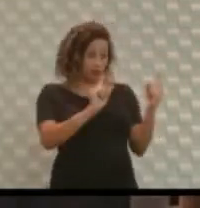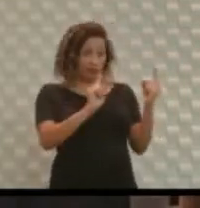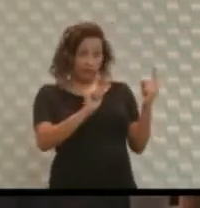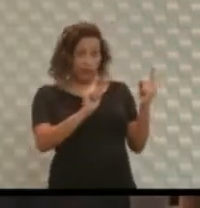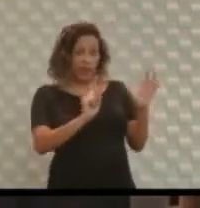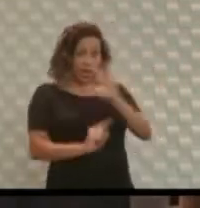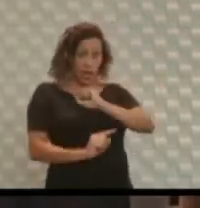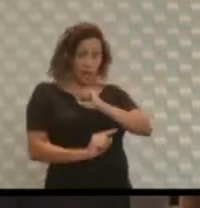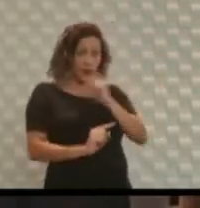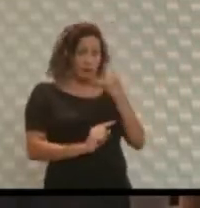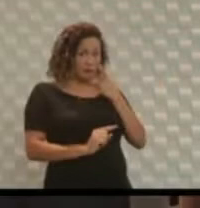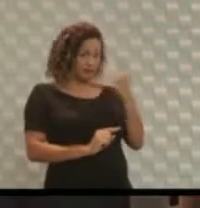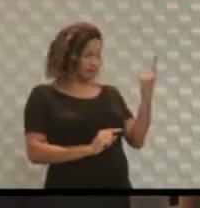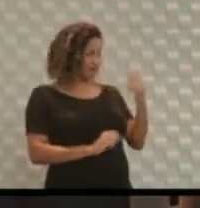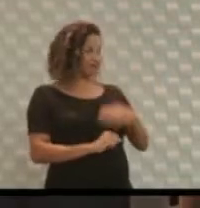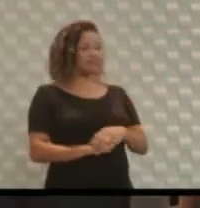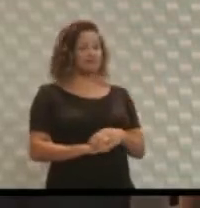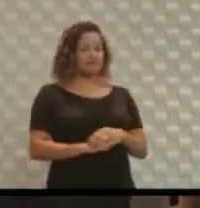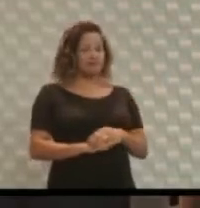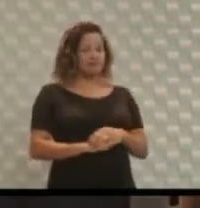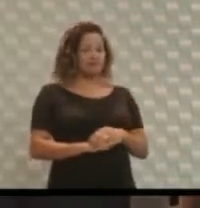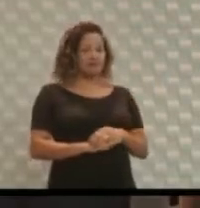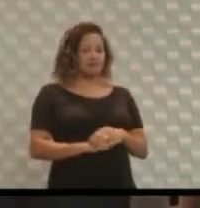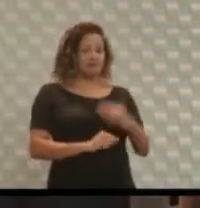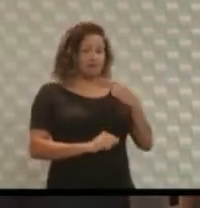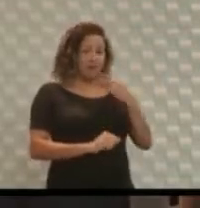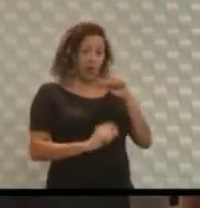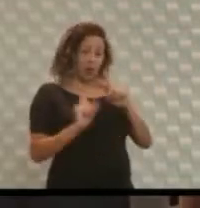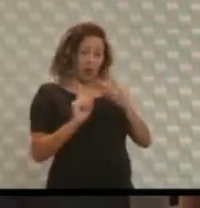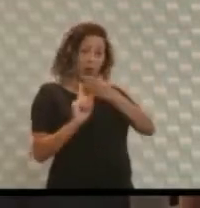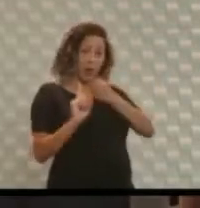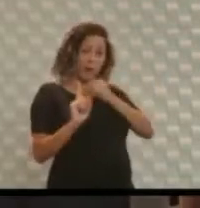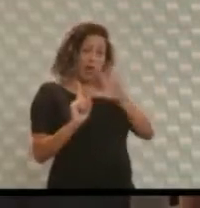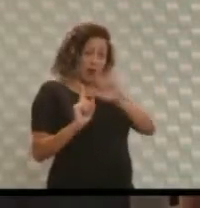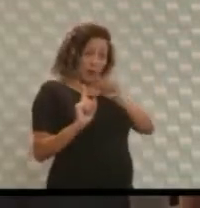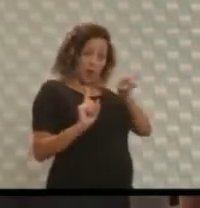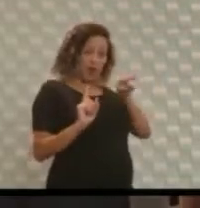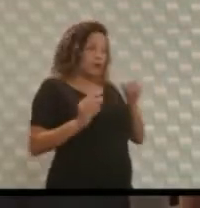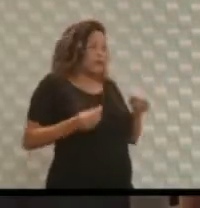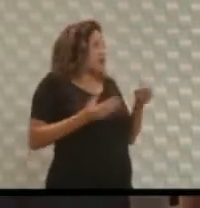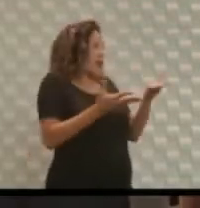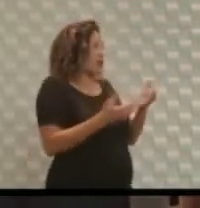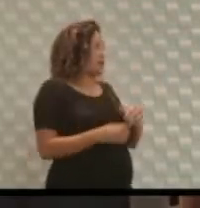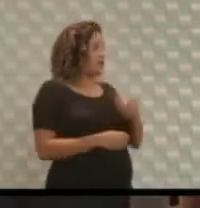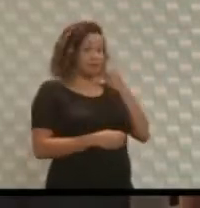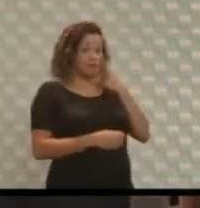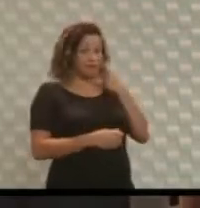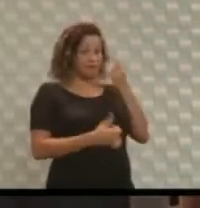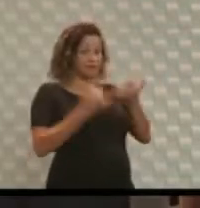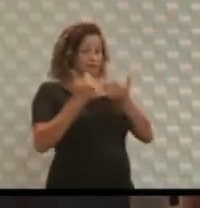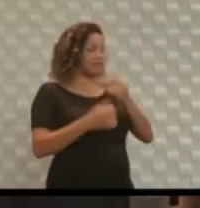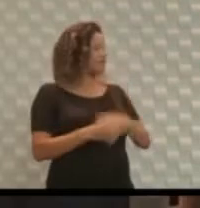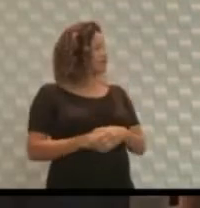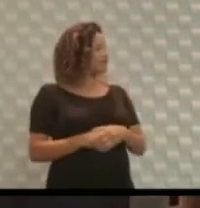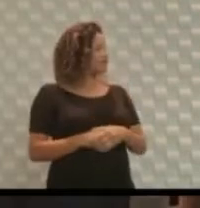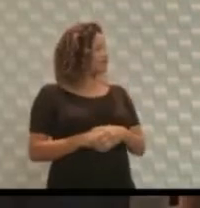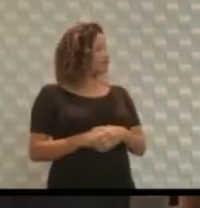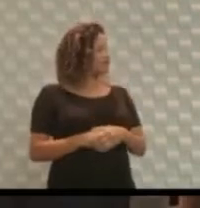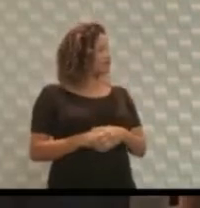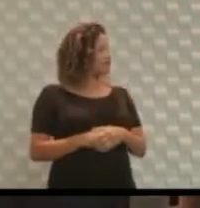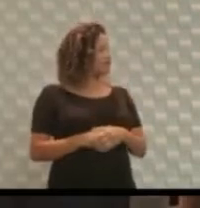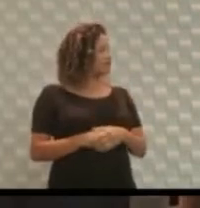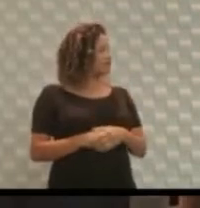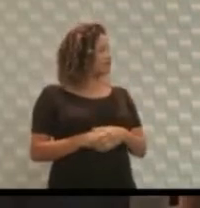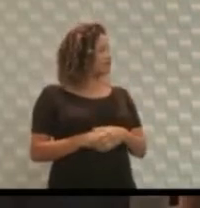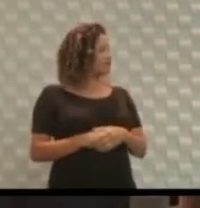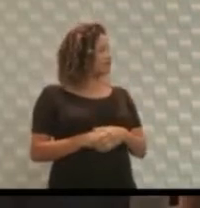o vice-versa. Você o ama, dá para ele. Faz assim, ó. Vamos fazer a dinâmica. Você faz assim. E o